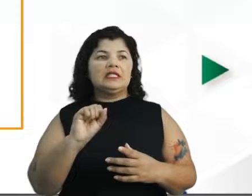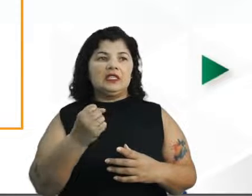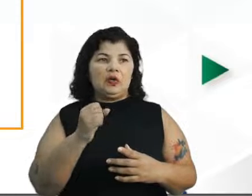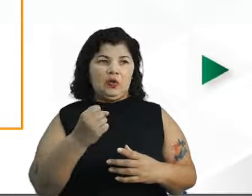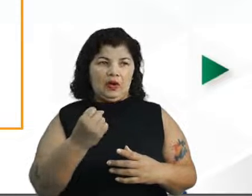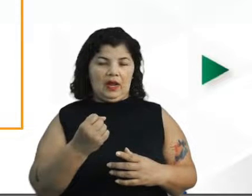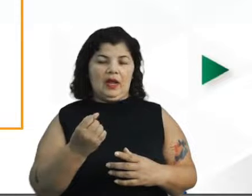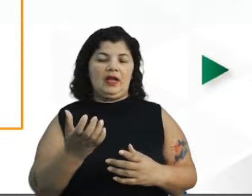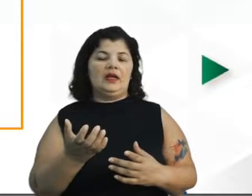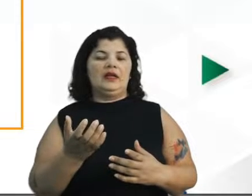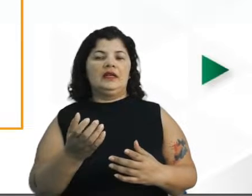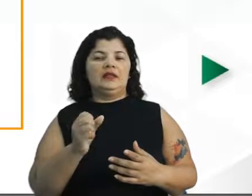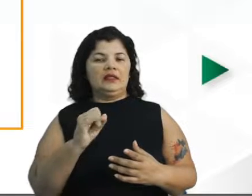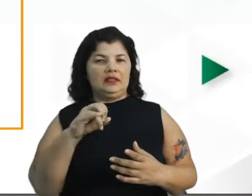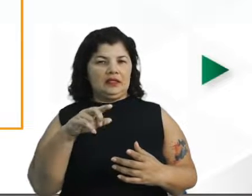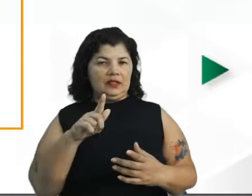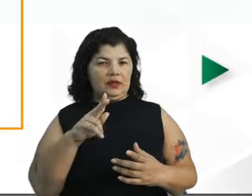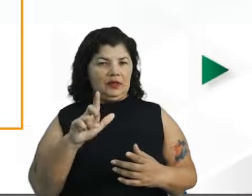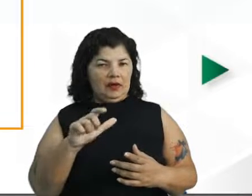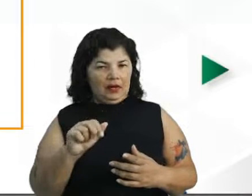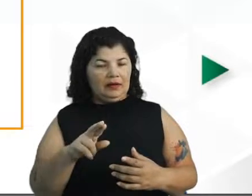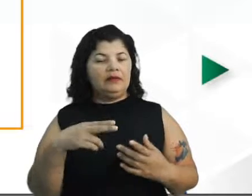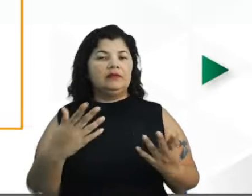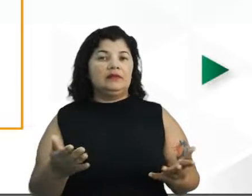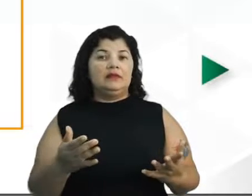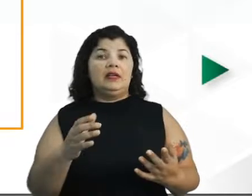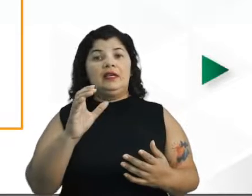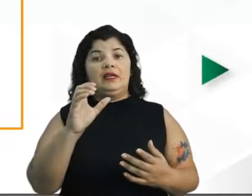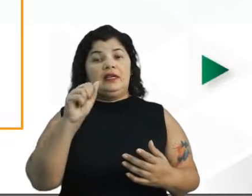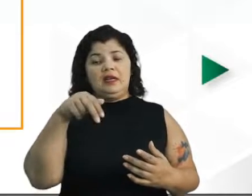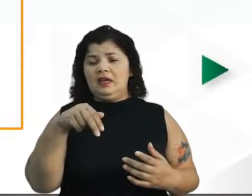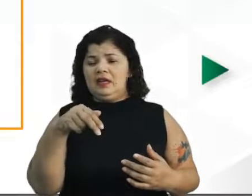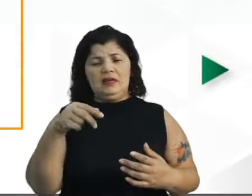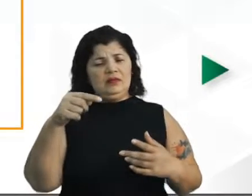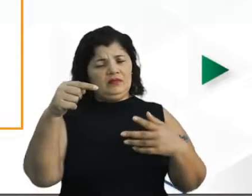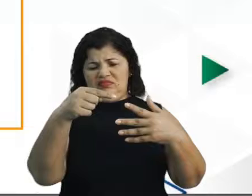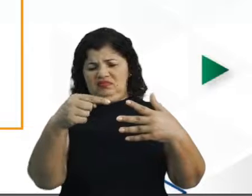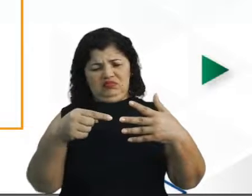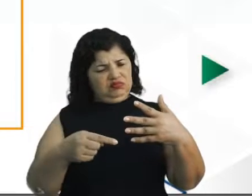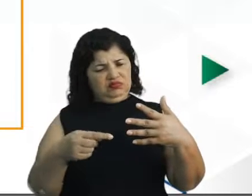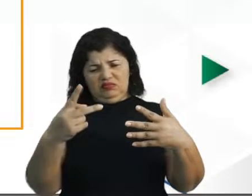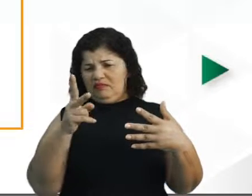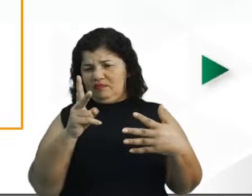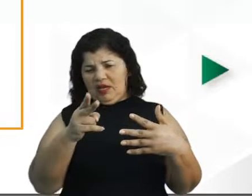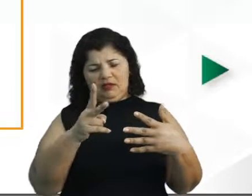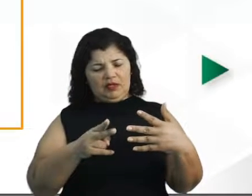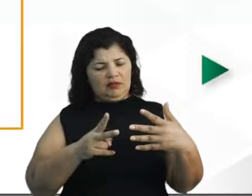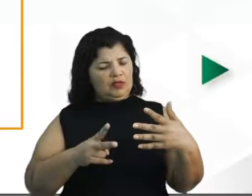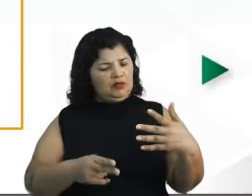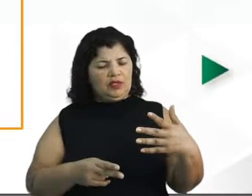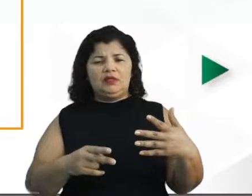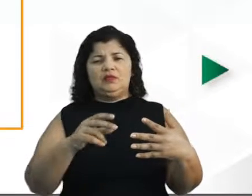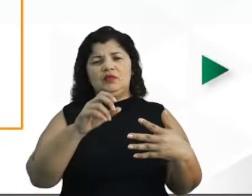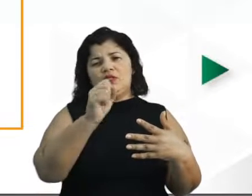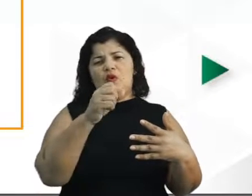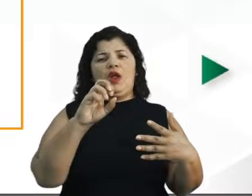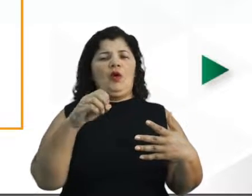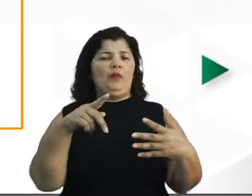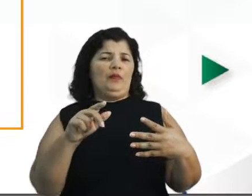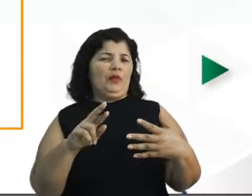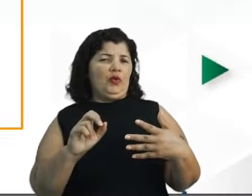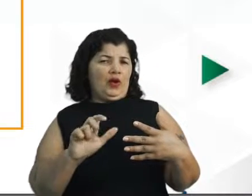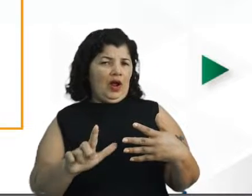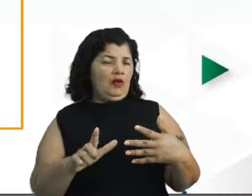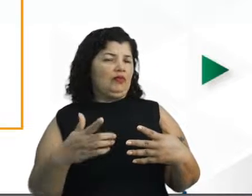Eu disse que o verbo can ele é o mesmo para todas as pessoas. tanto no plural quanto no singular ou